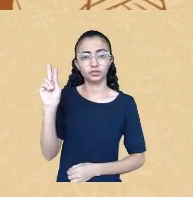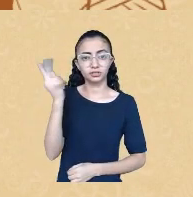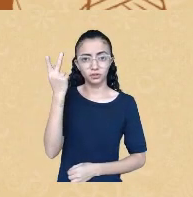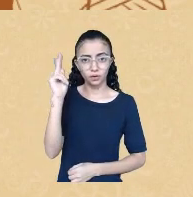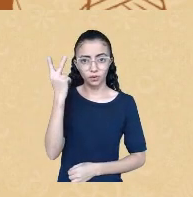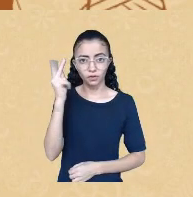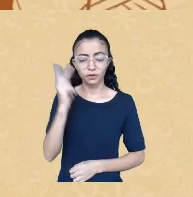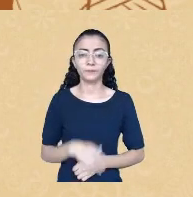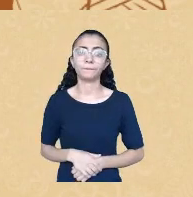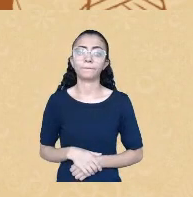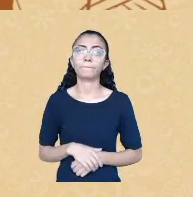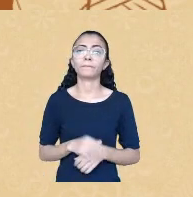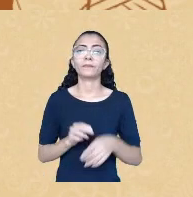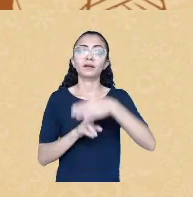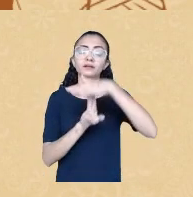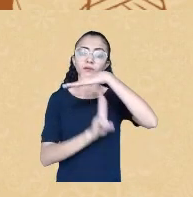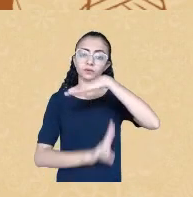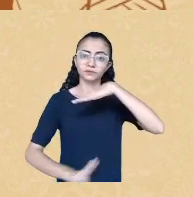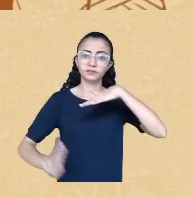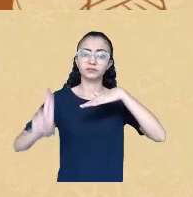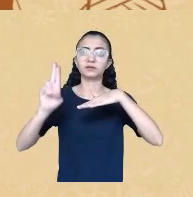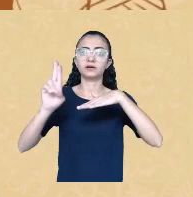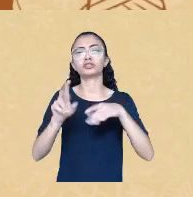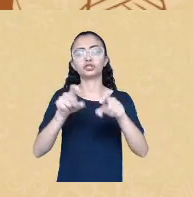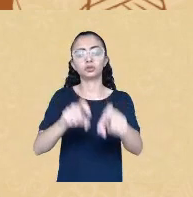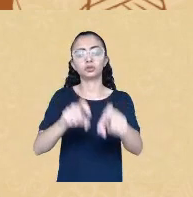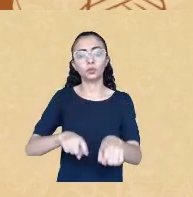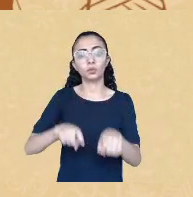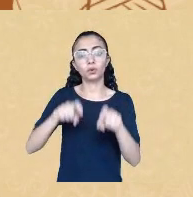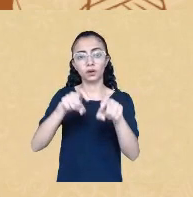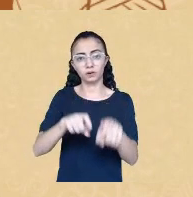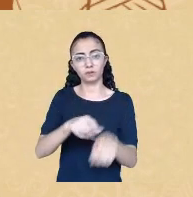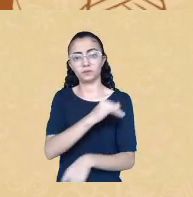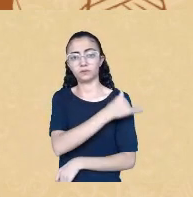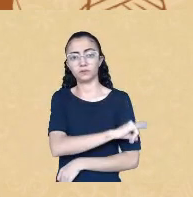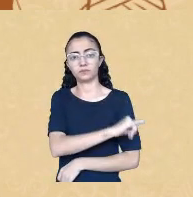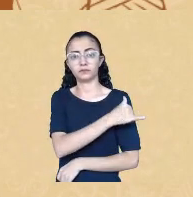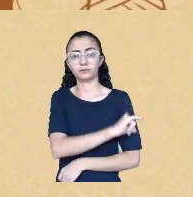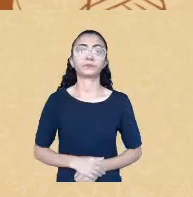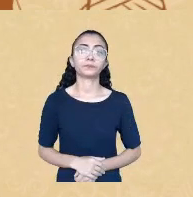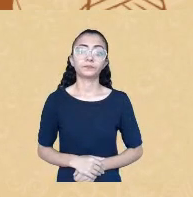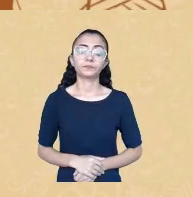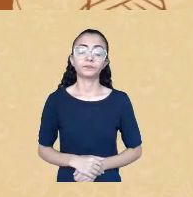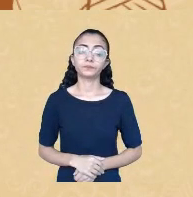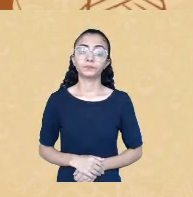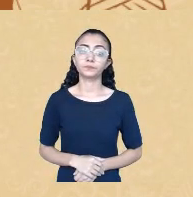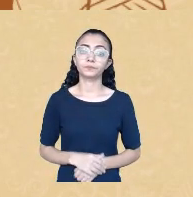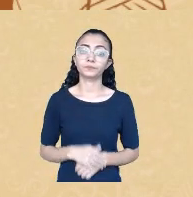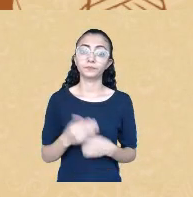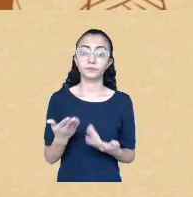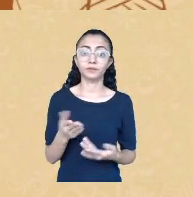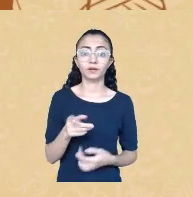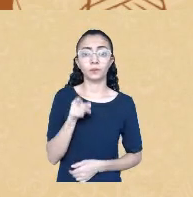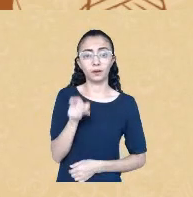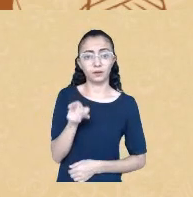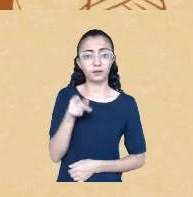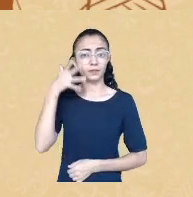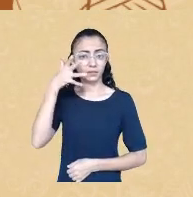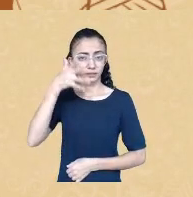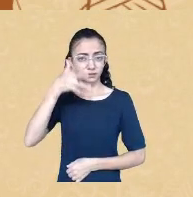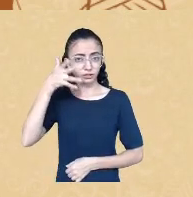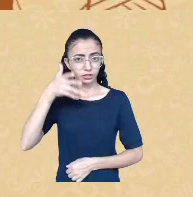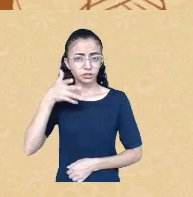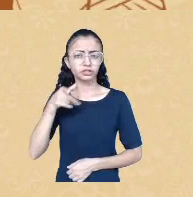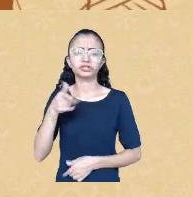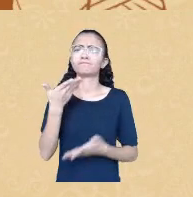Federal Rural do Rio de Janeiro, e é uma pessoa que é